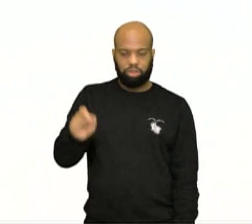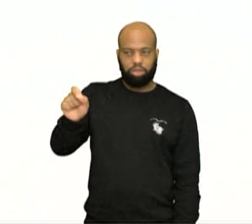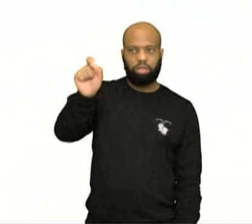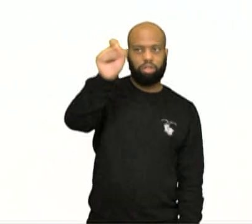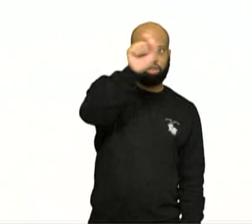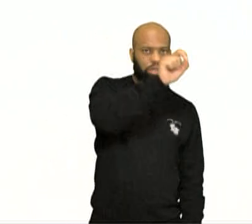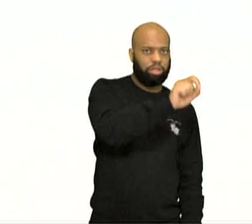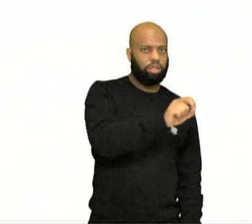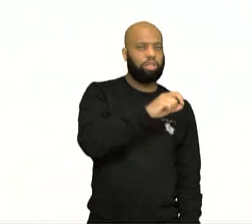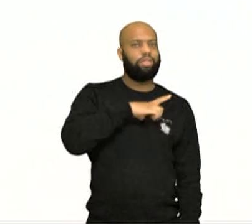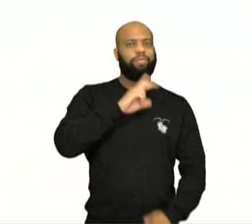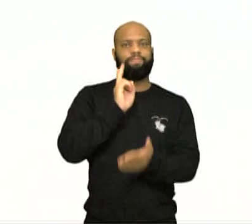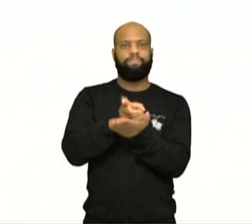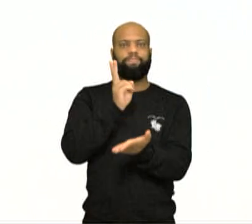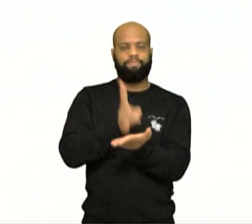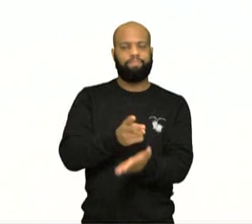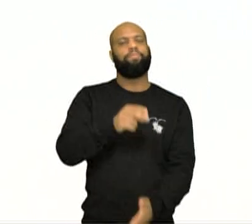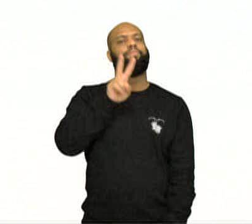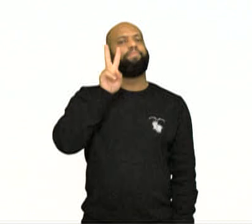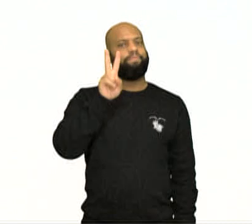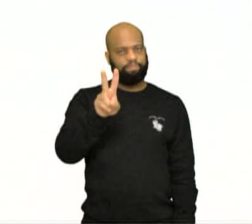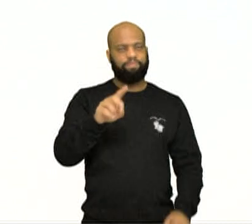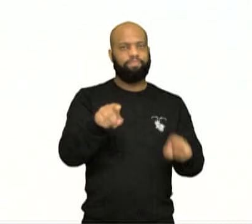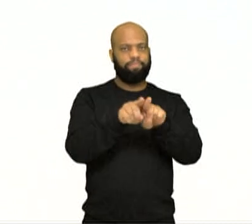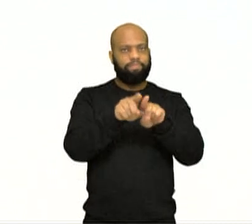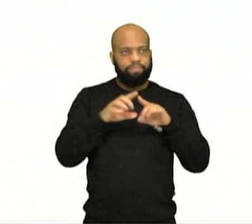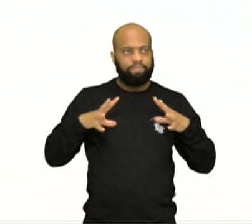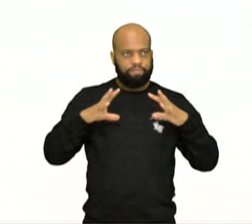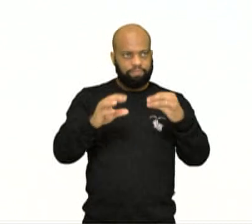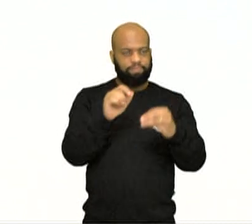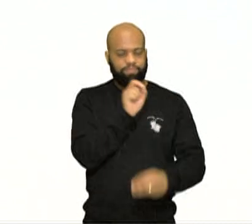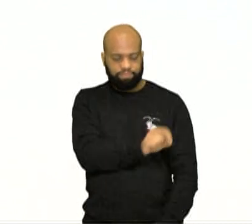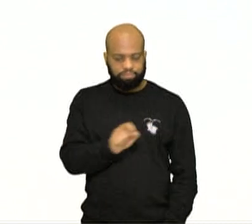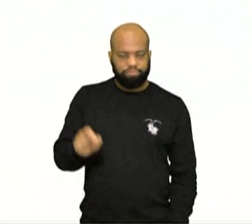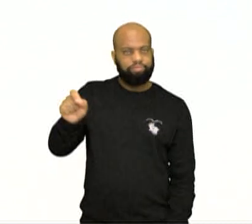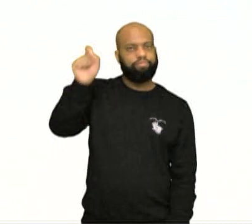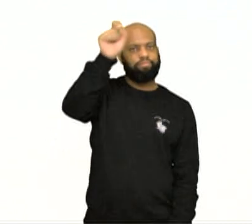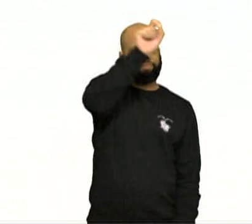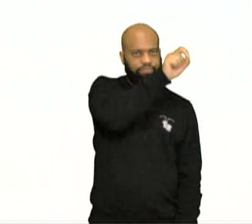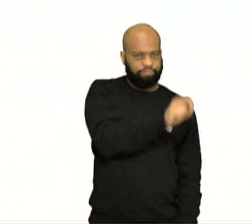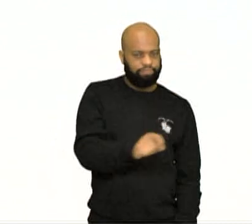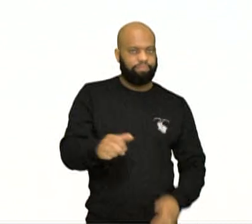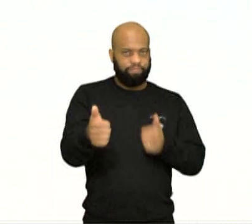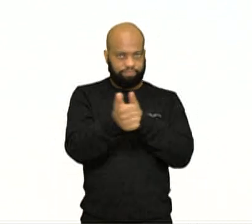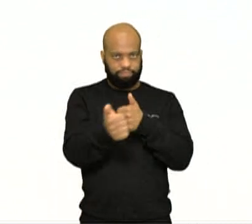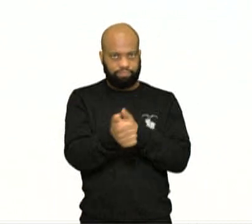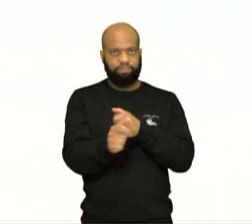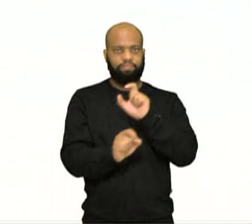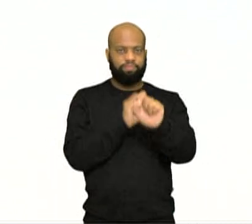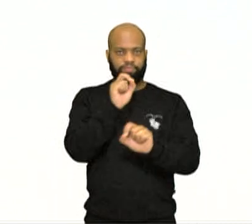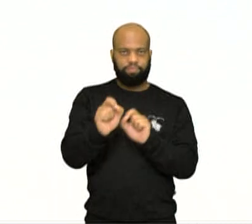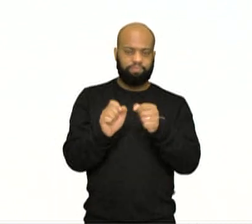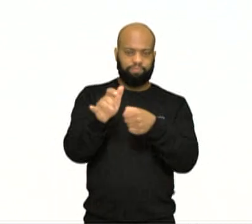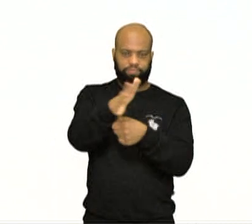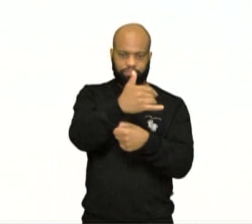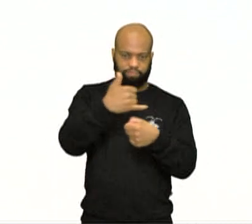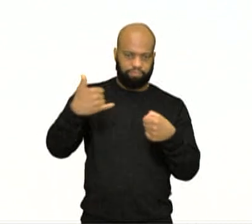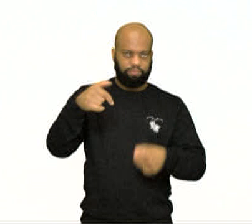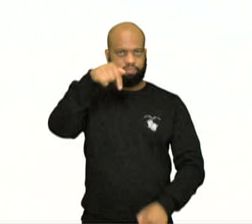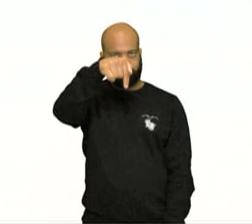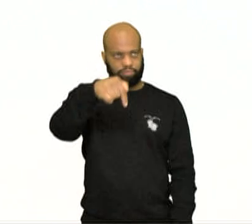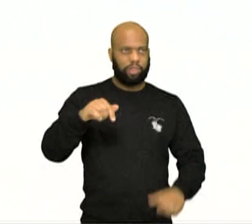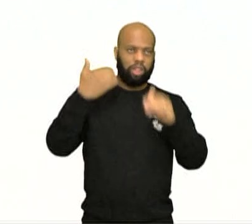contorno, o potencial elétrico também vai ser o mesmo em todos esses pontos, ao redor da carga elétrica Q.